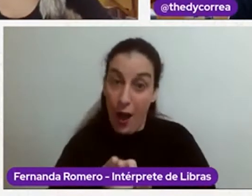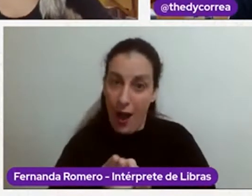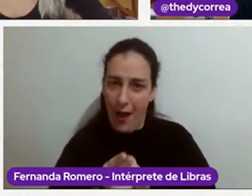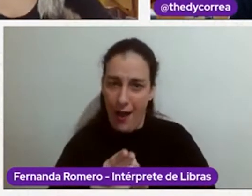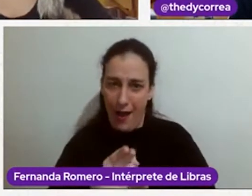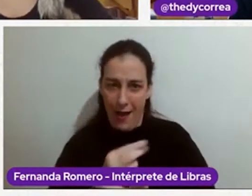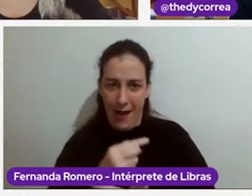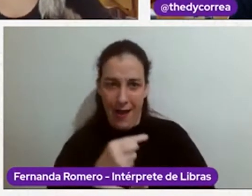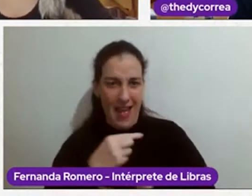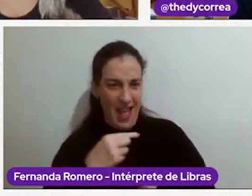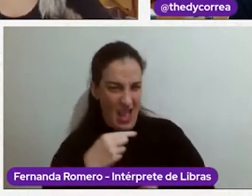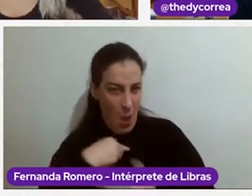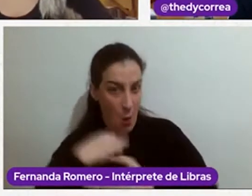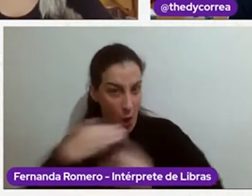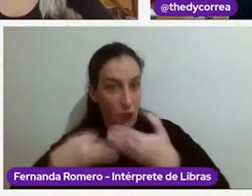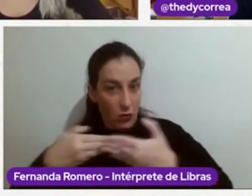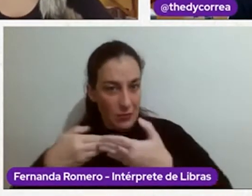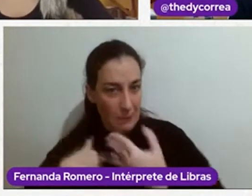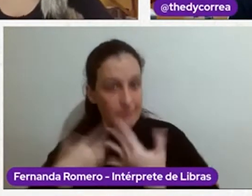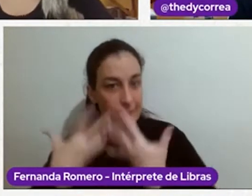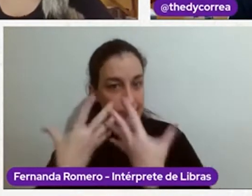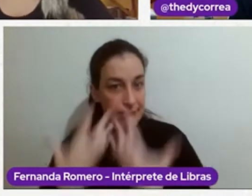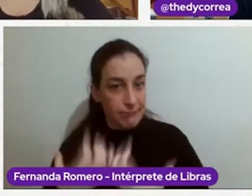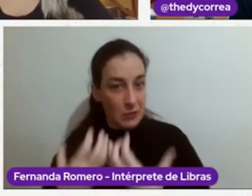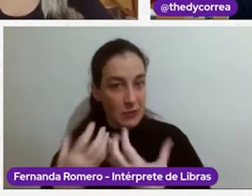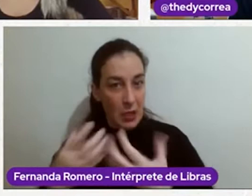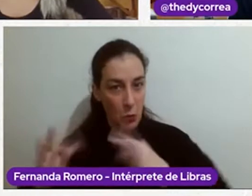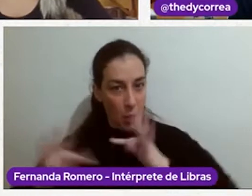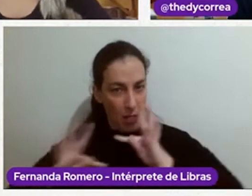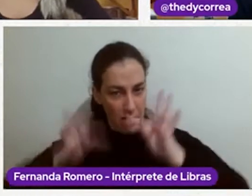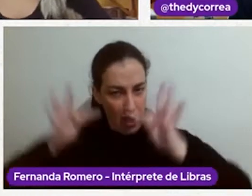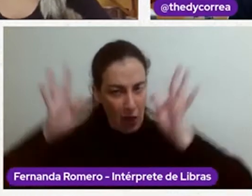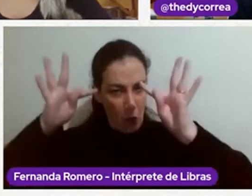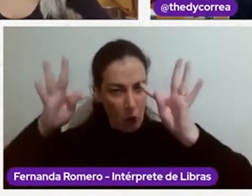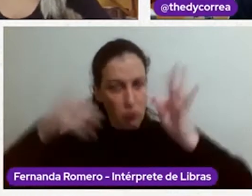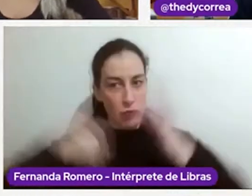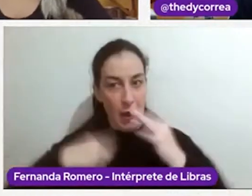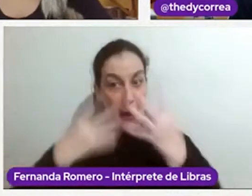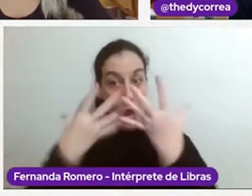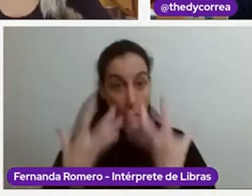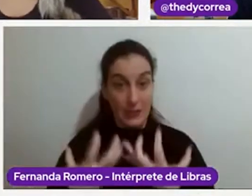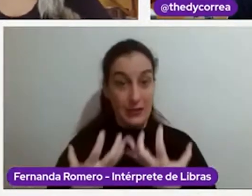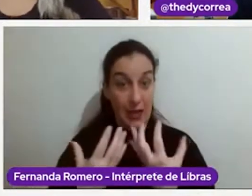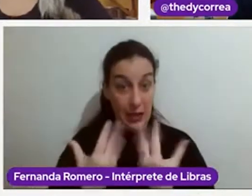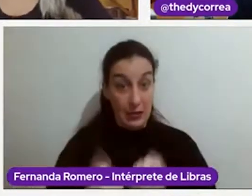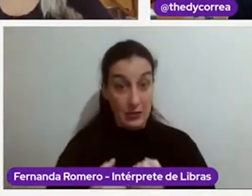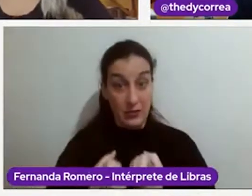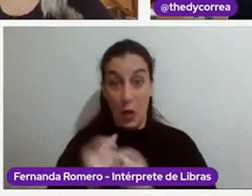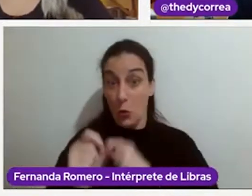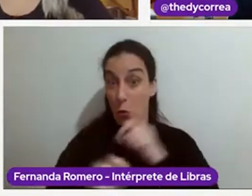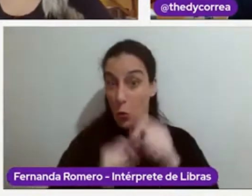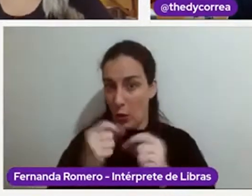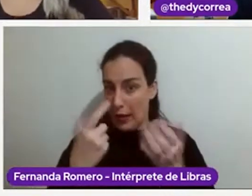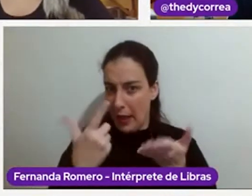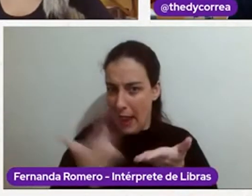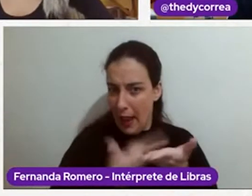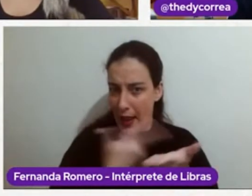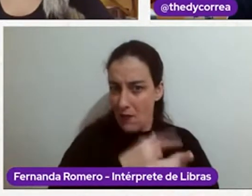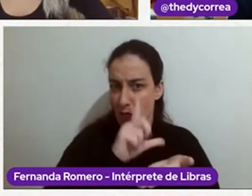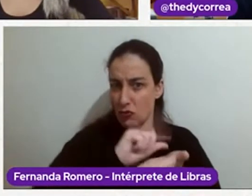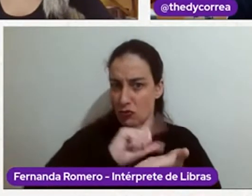à evolução, a questão da tecnologia e o que de bom o livro digital nos